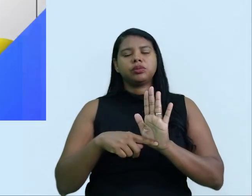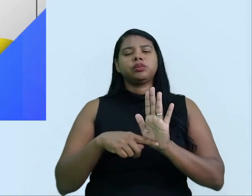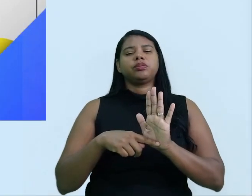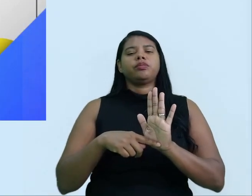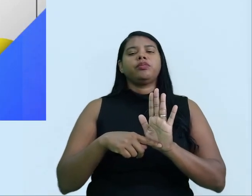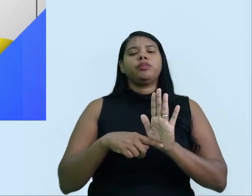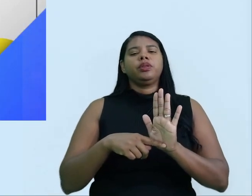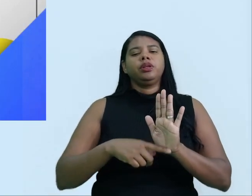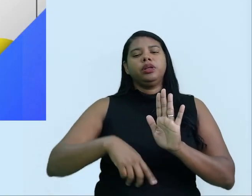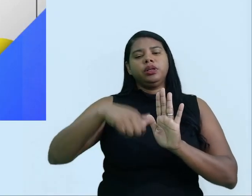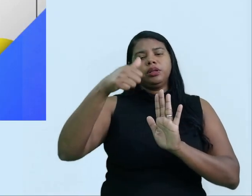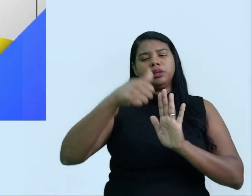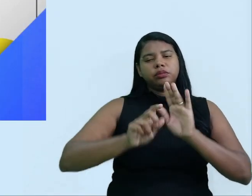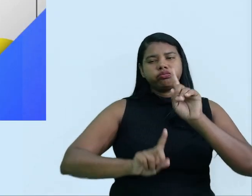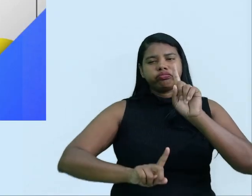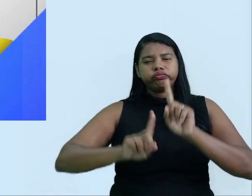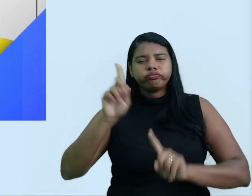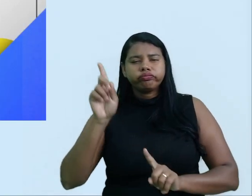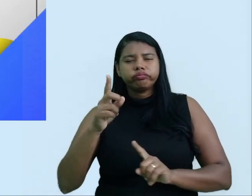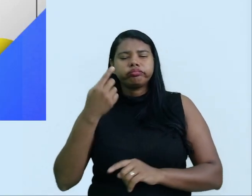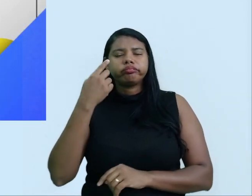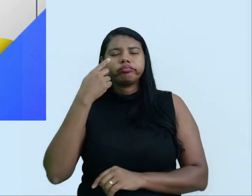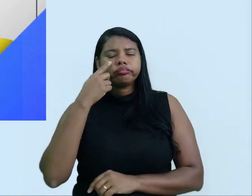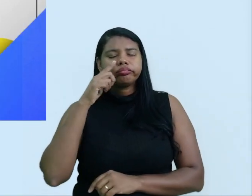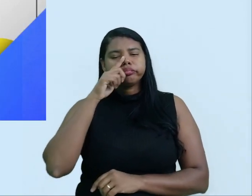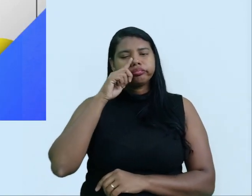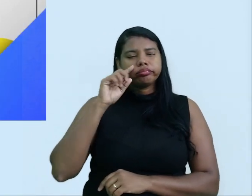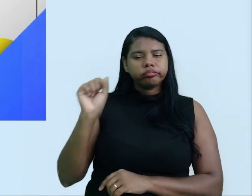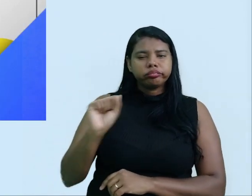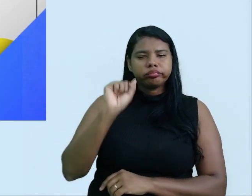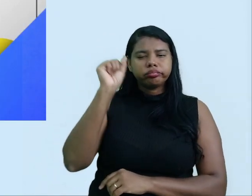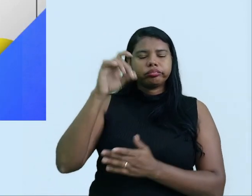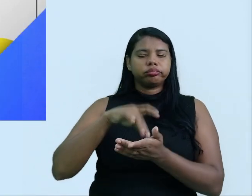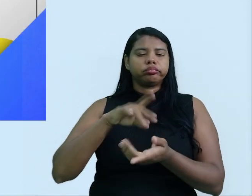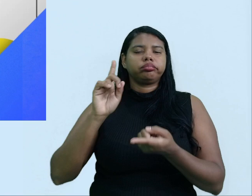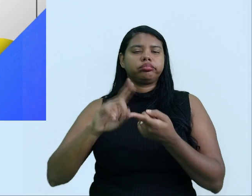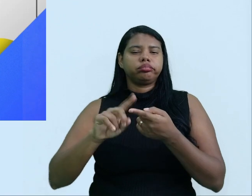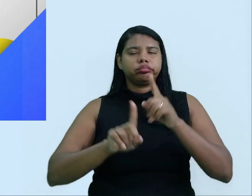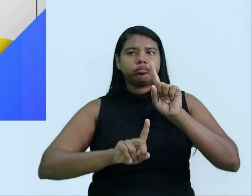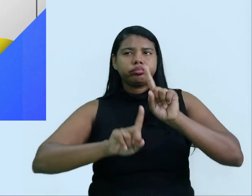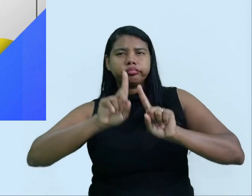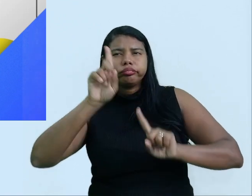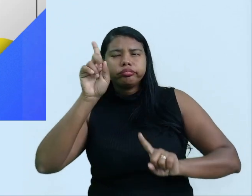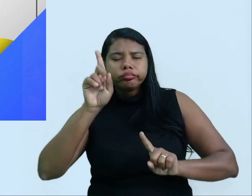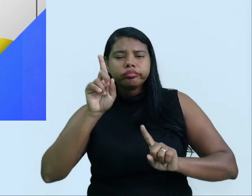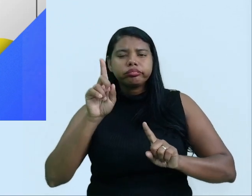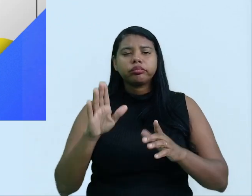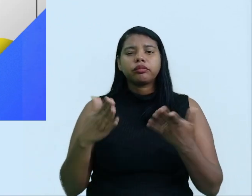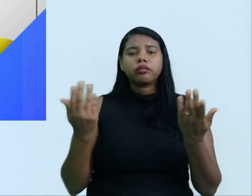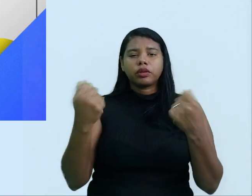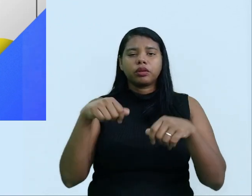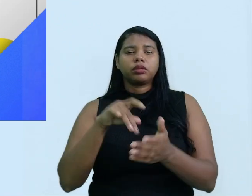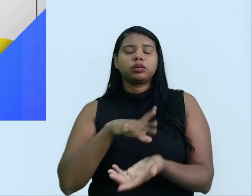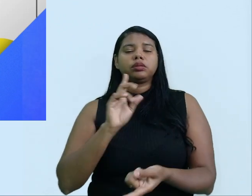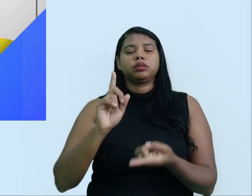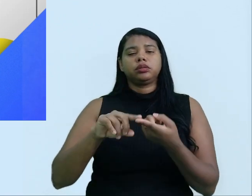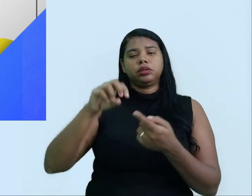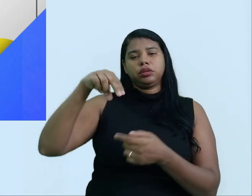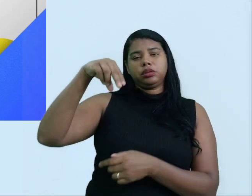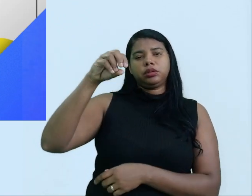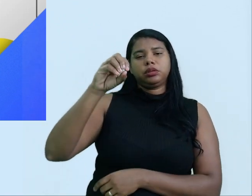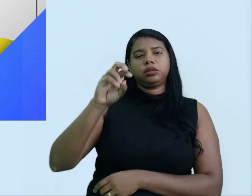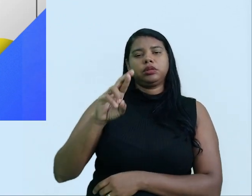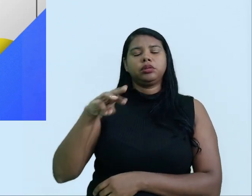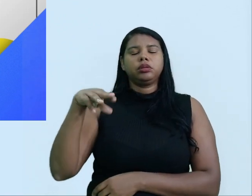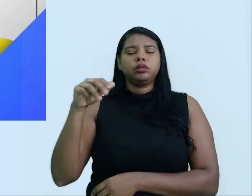um levantamento preliminar dos perigos e sua eliminação quando possível. A norma ressalta essa questão